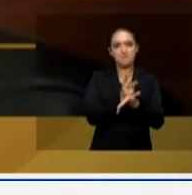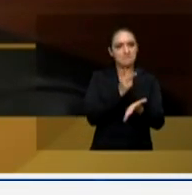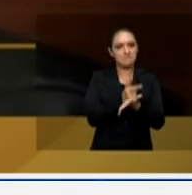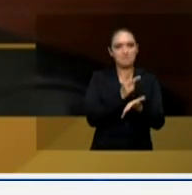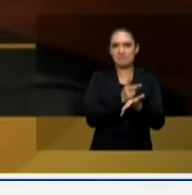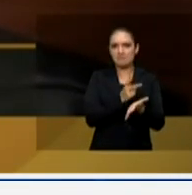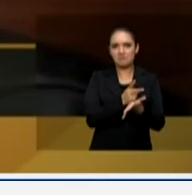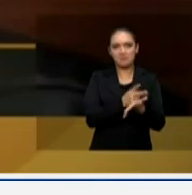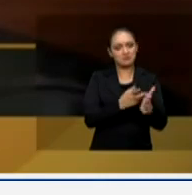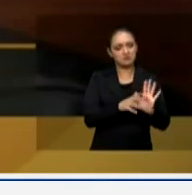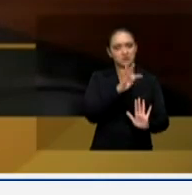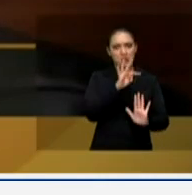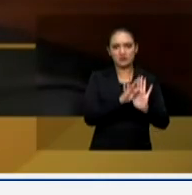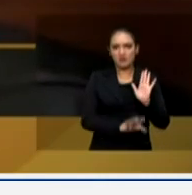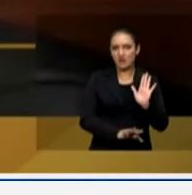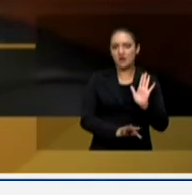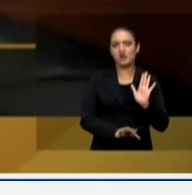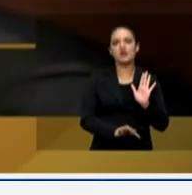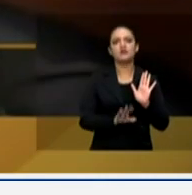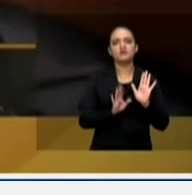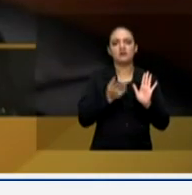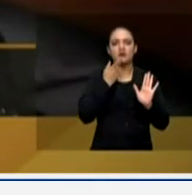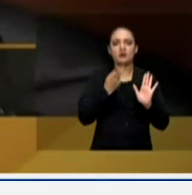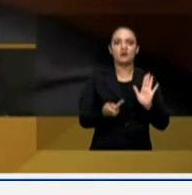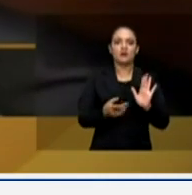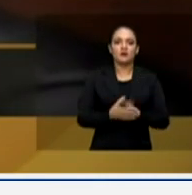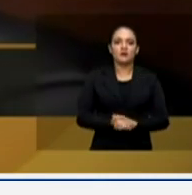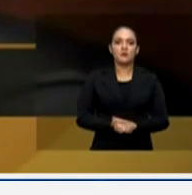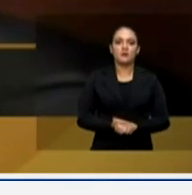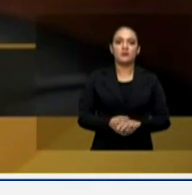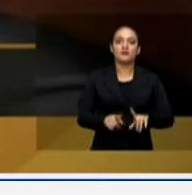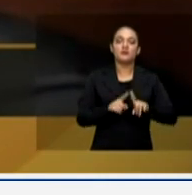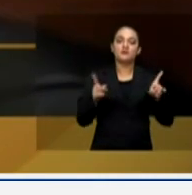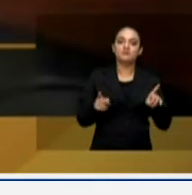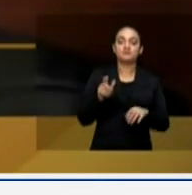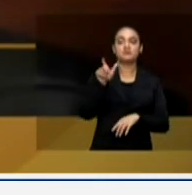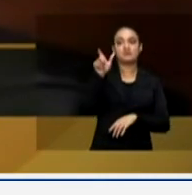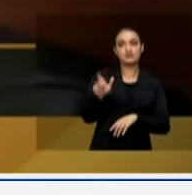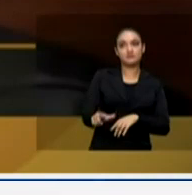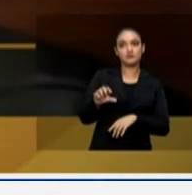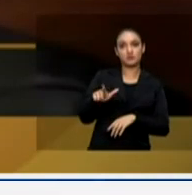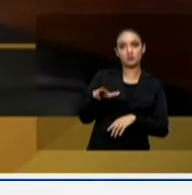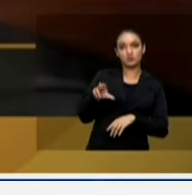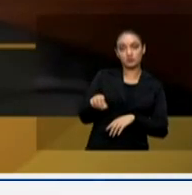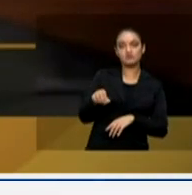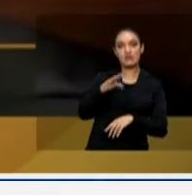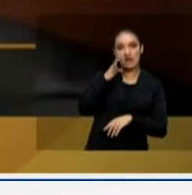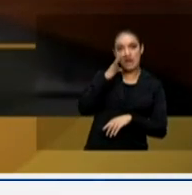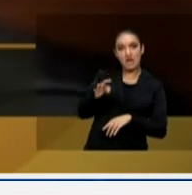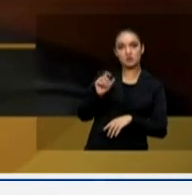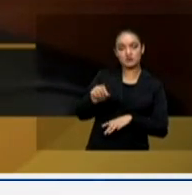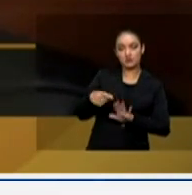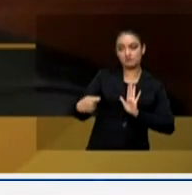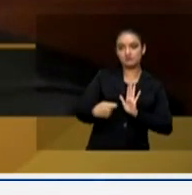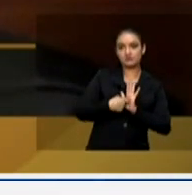foram reunidas durante a investigação, estão constando dos processos e ele não foi absolvido. Não há